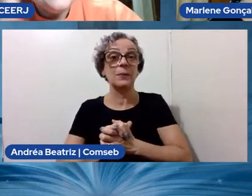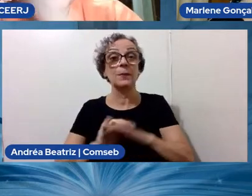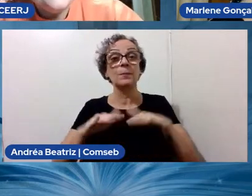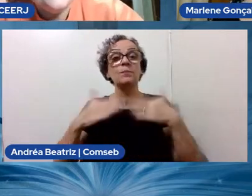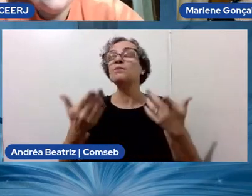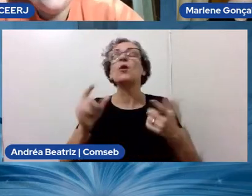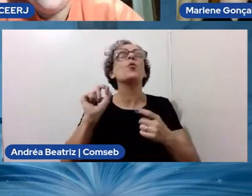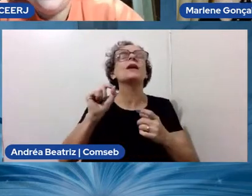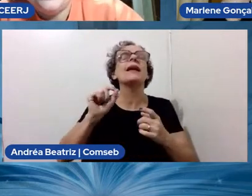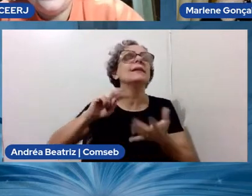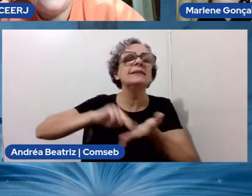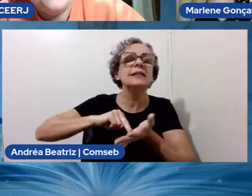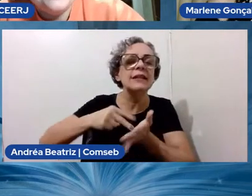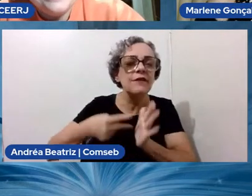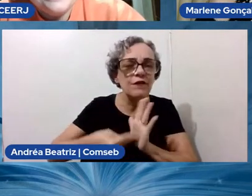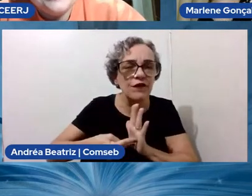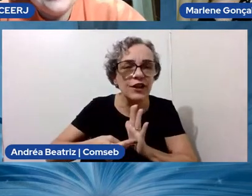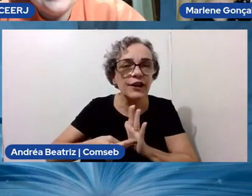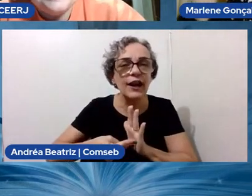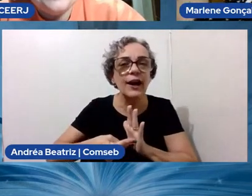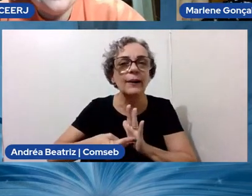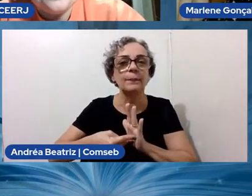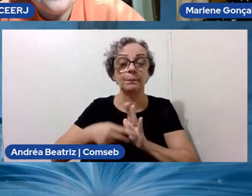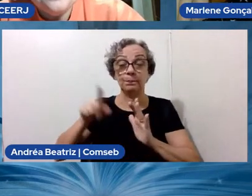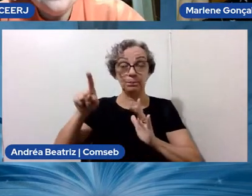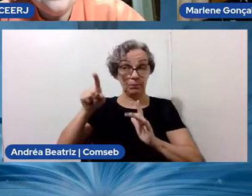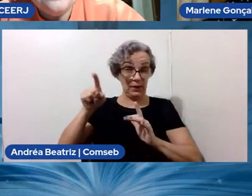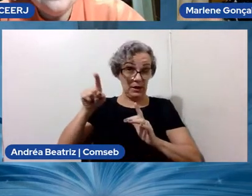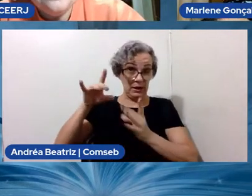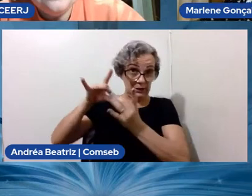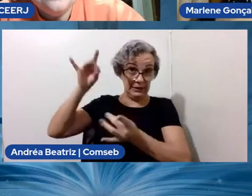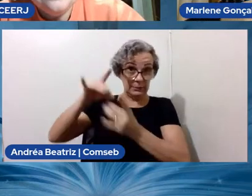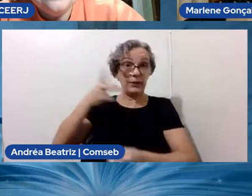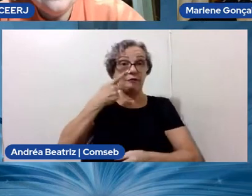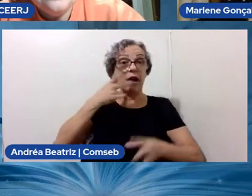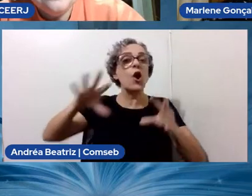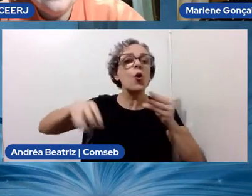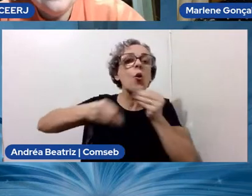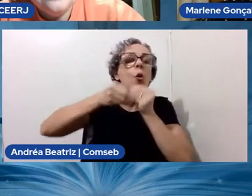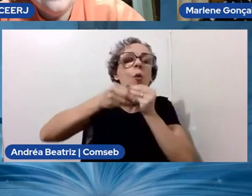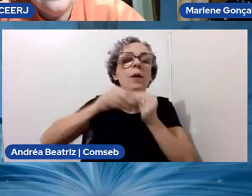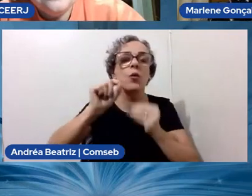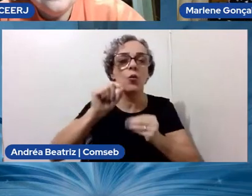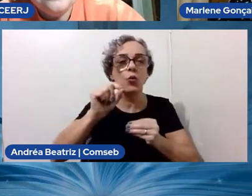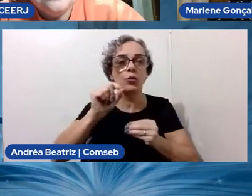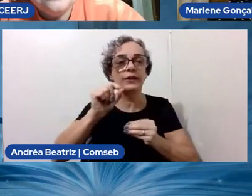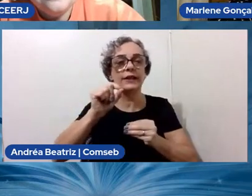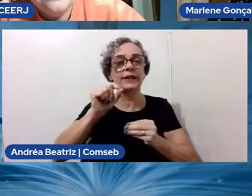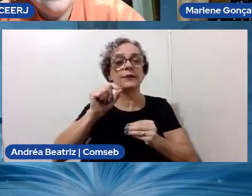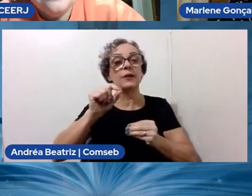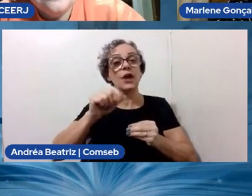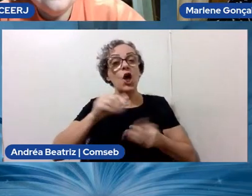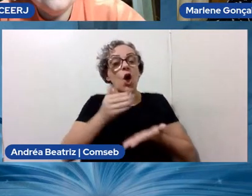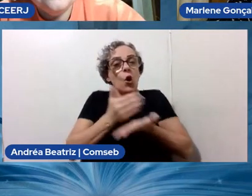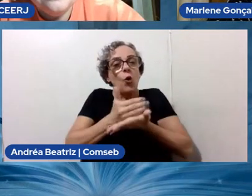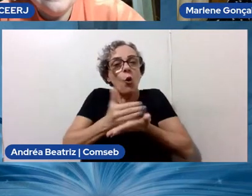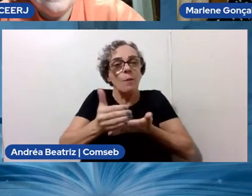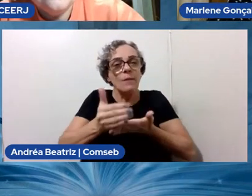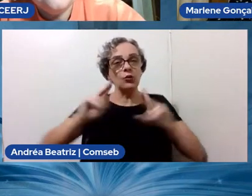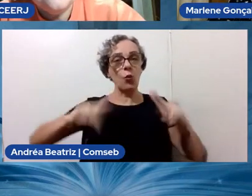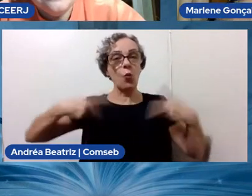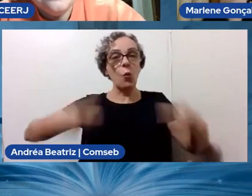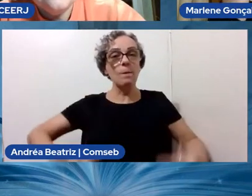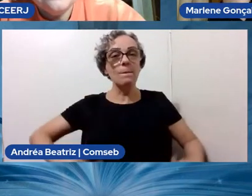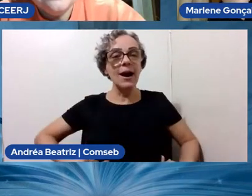ele quer dizer com isso? E eles ainda complementam, foi o que deu lugar a que se dissesse que o homem se formou do limo da terra. Como